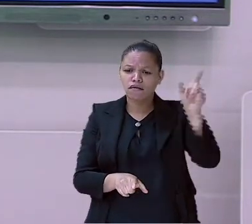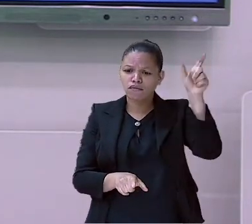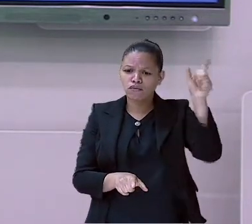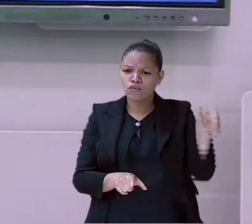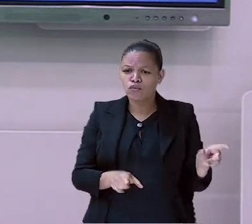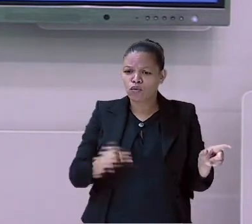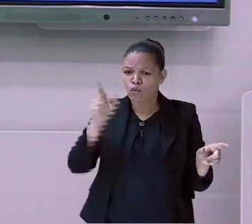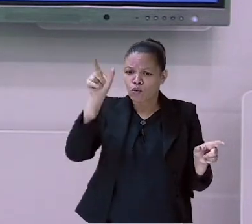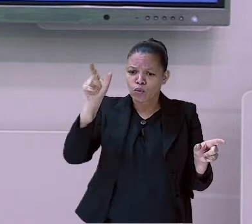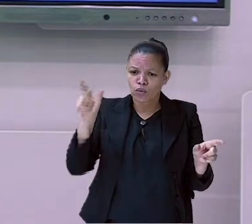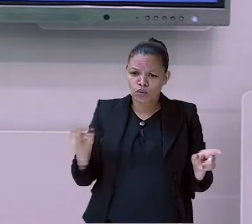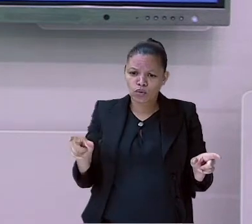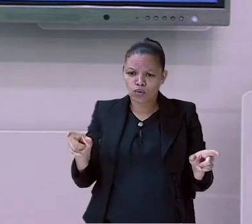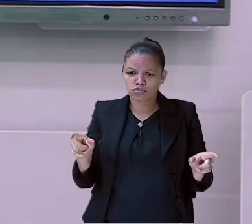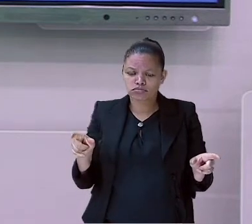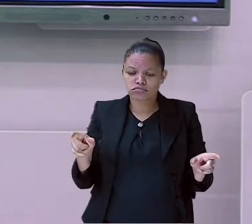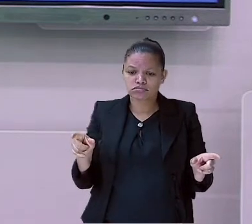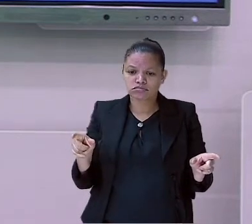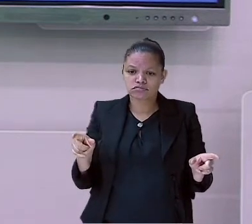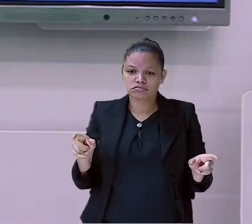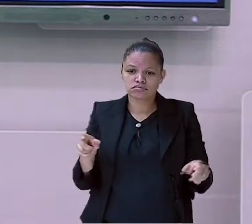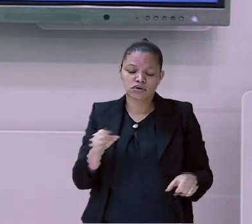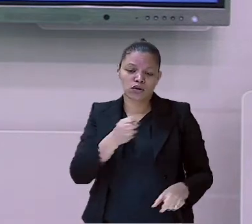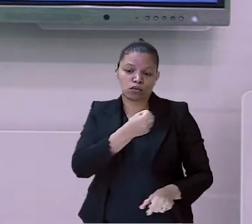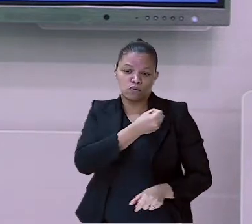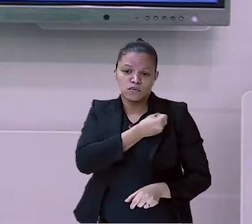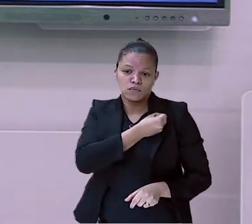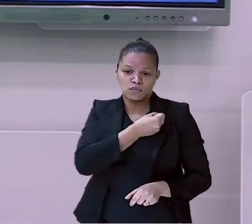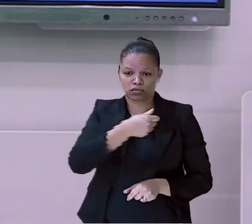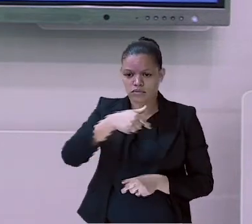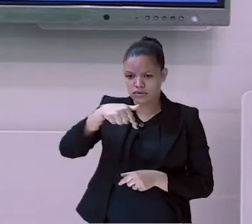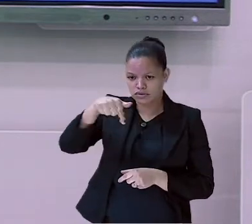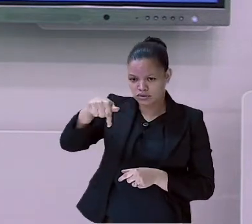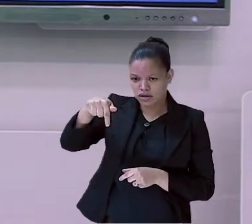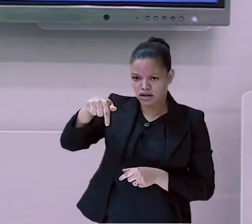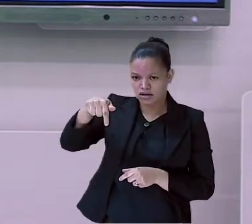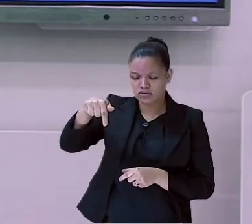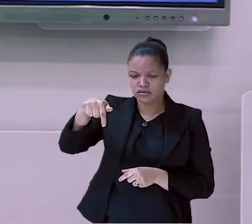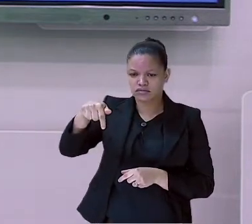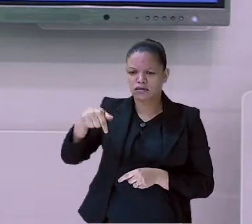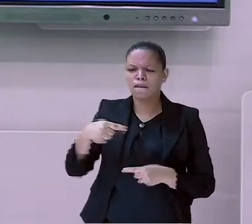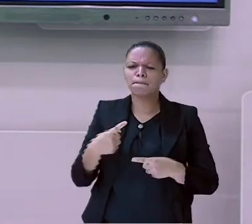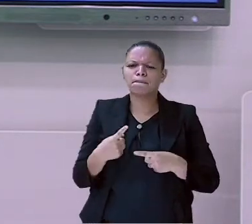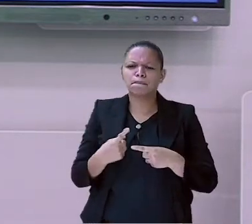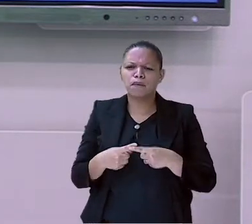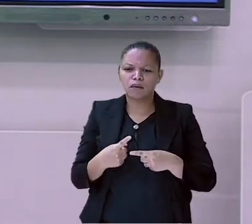7 colunas? Porque são 7 dias da semana, tá? Então,